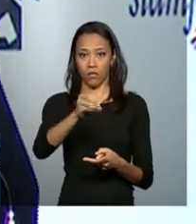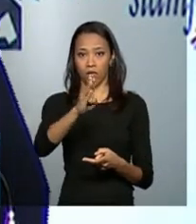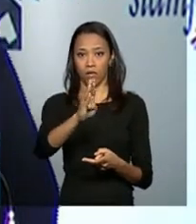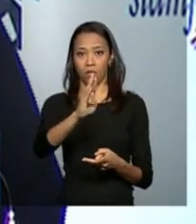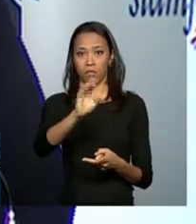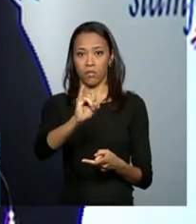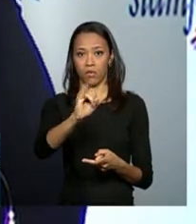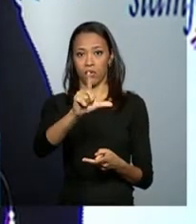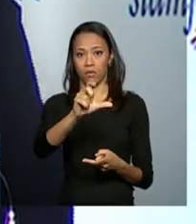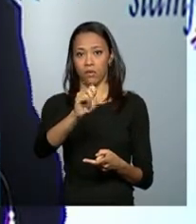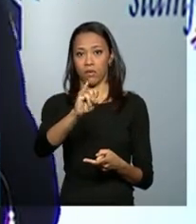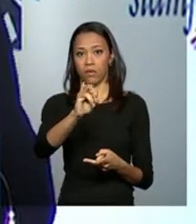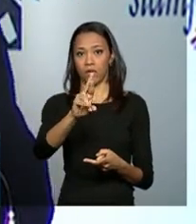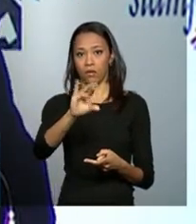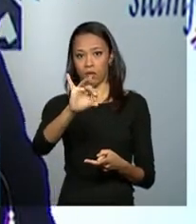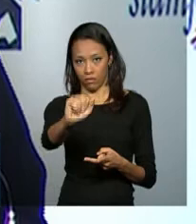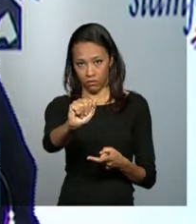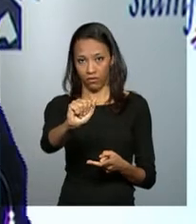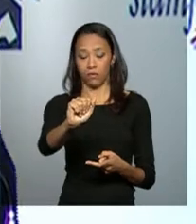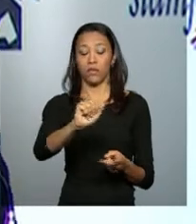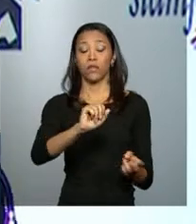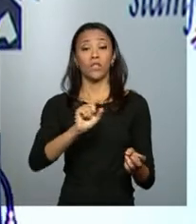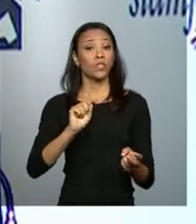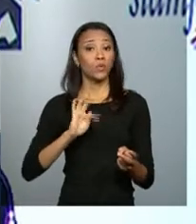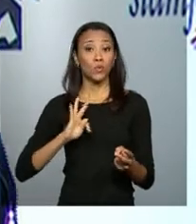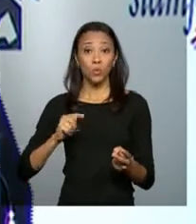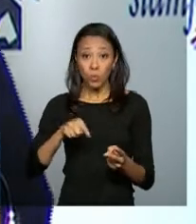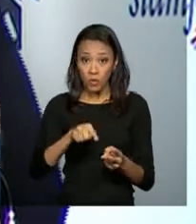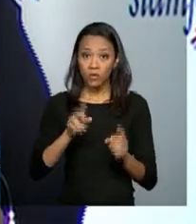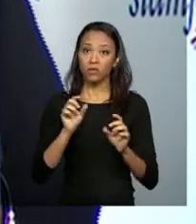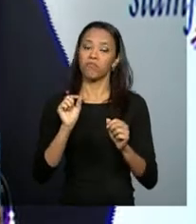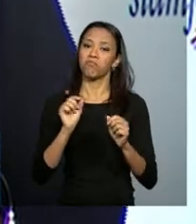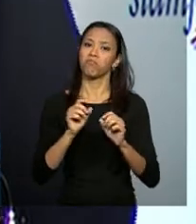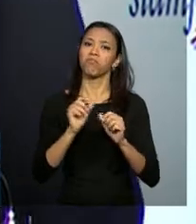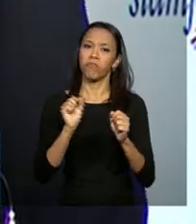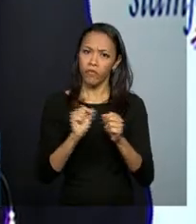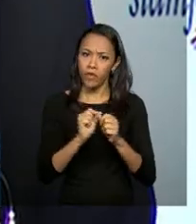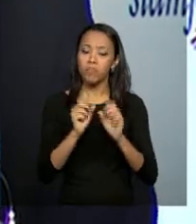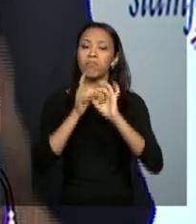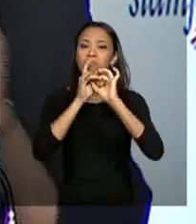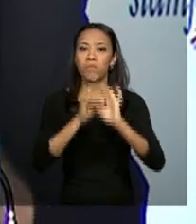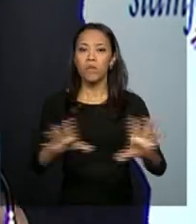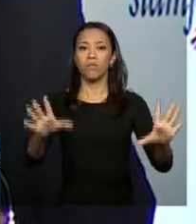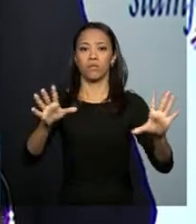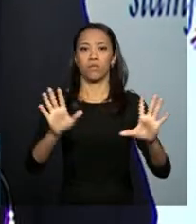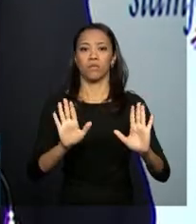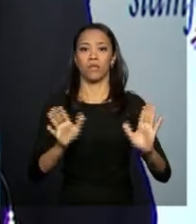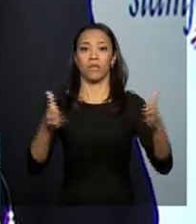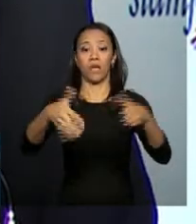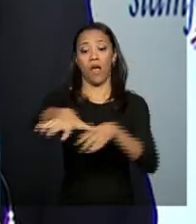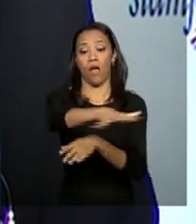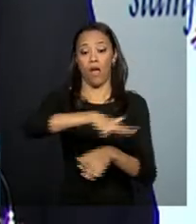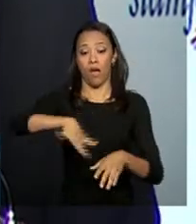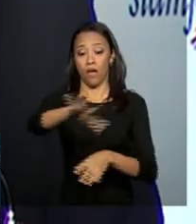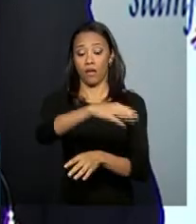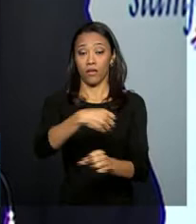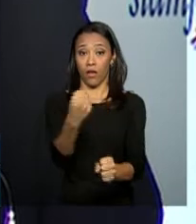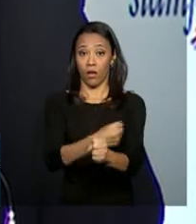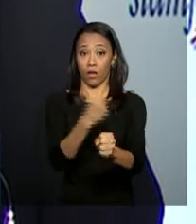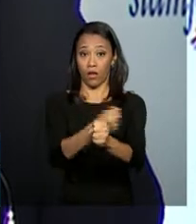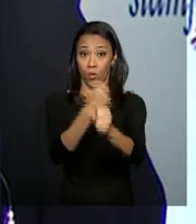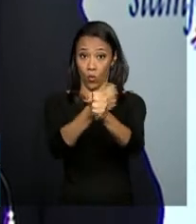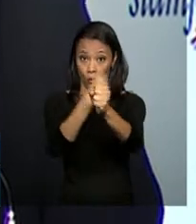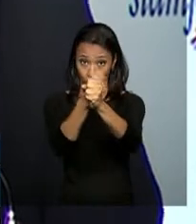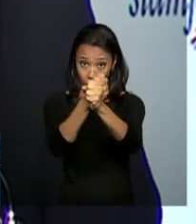Tudo isso que foi feito permitiu que a construção se transformasse, e aqui nós estamos falando sobretudo